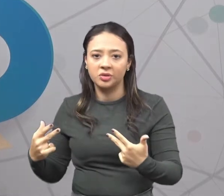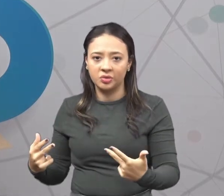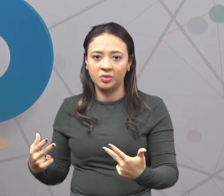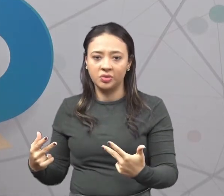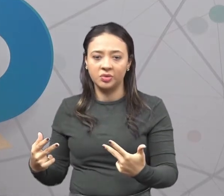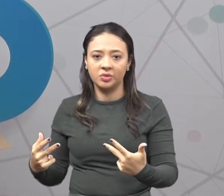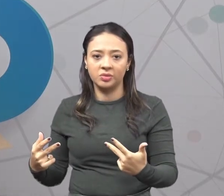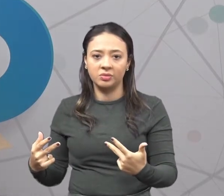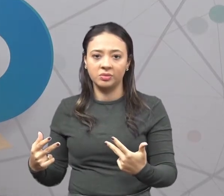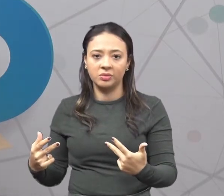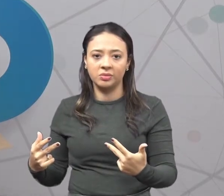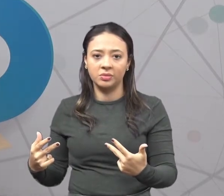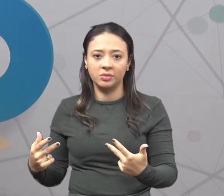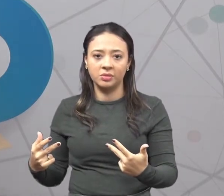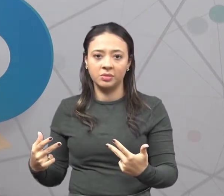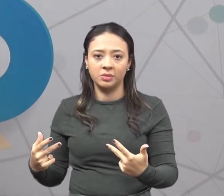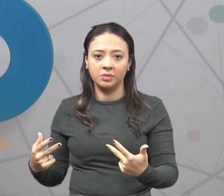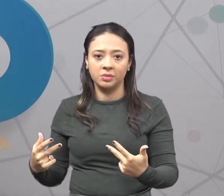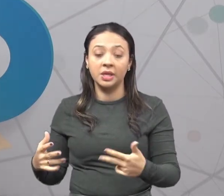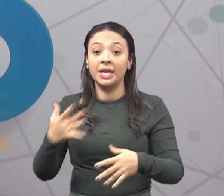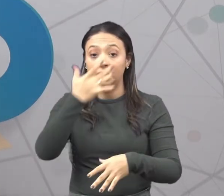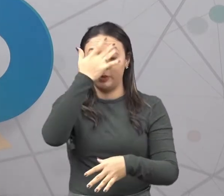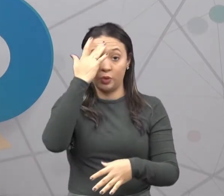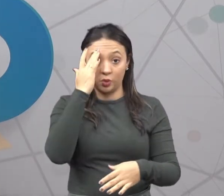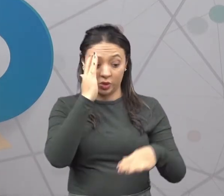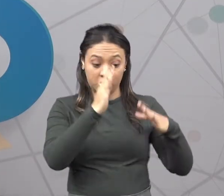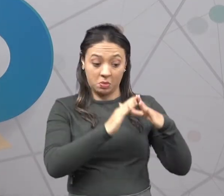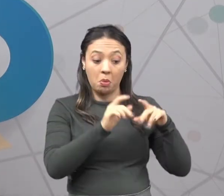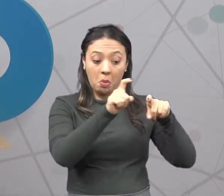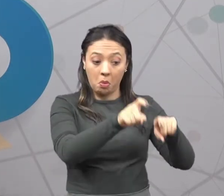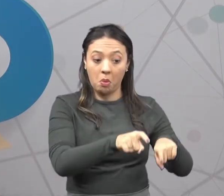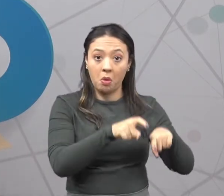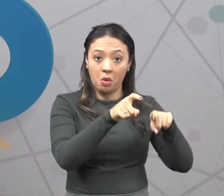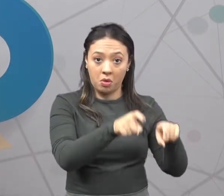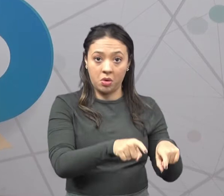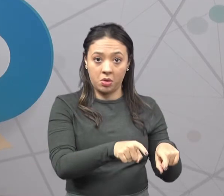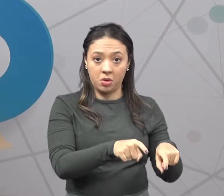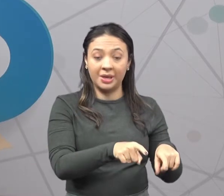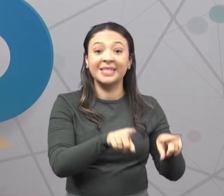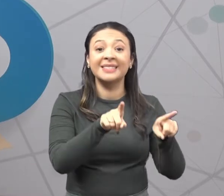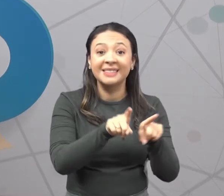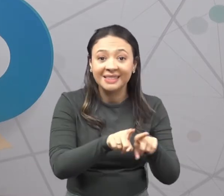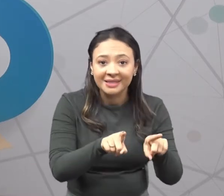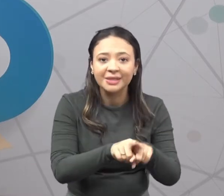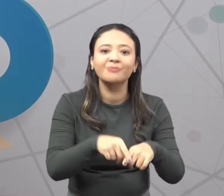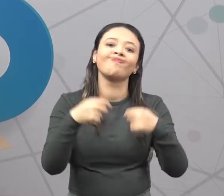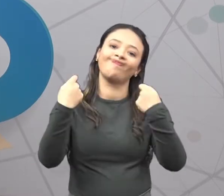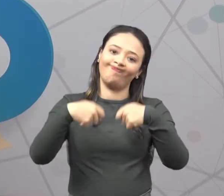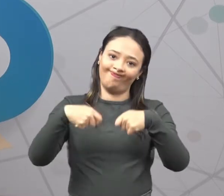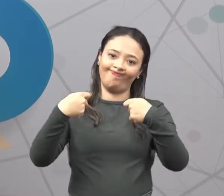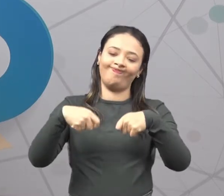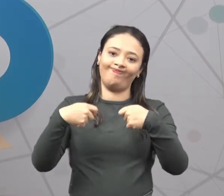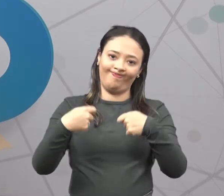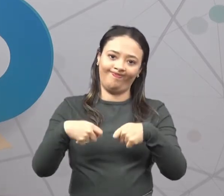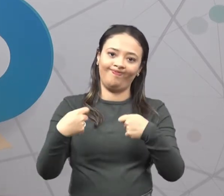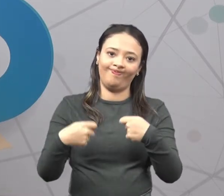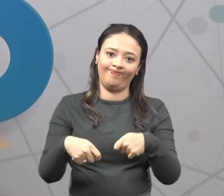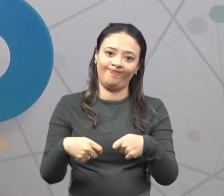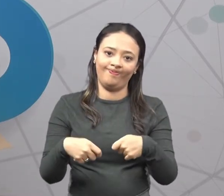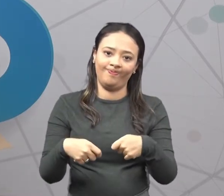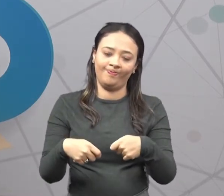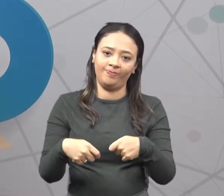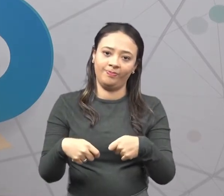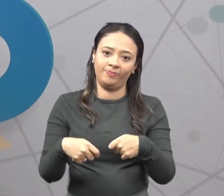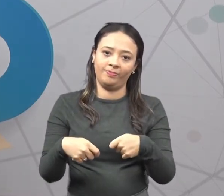muitos produtos que as pessoas precisam, as pessoas que vivem no campo precisam desses equipamentos,